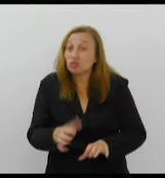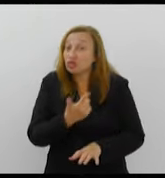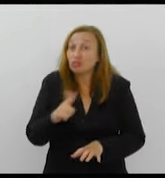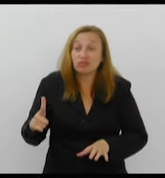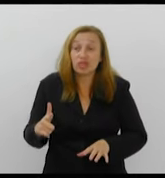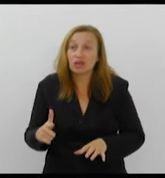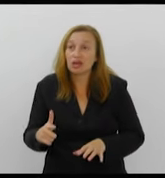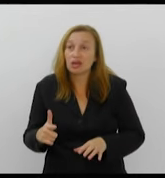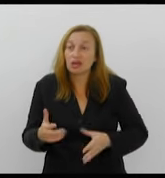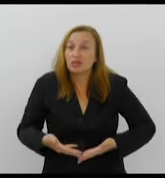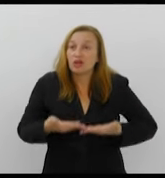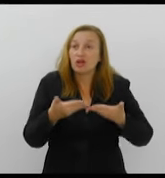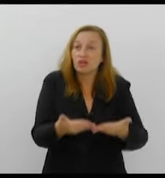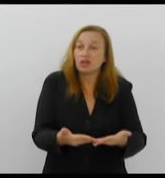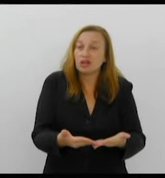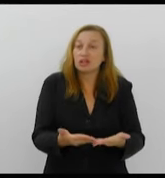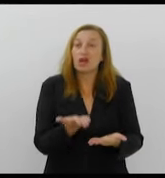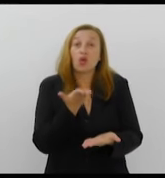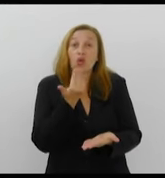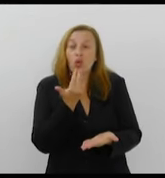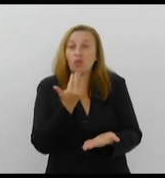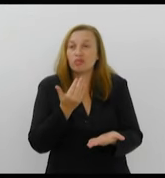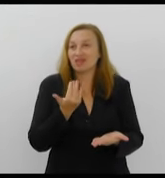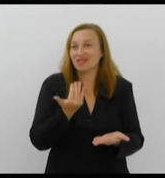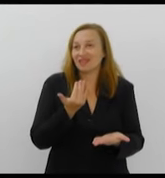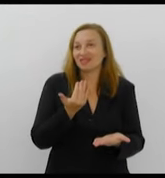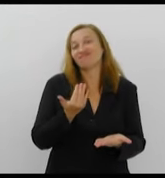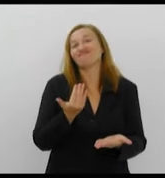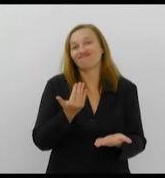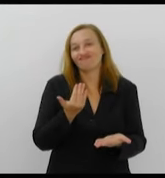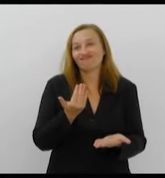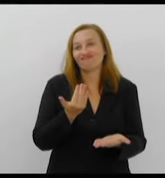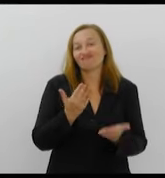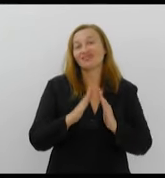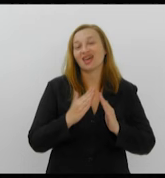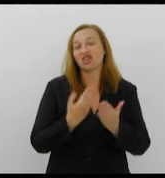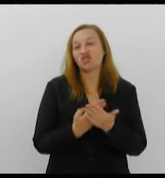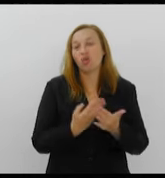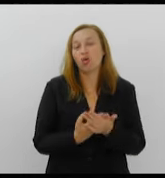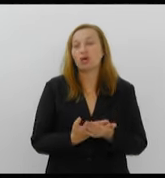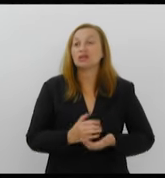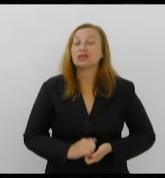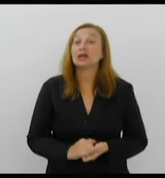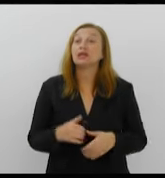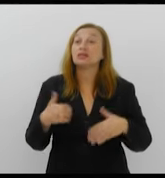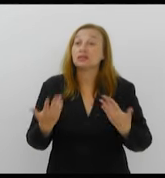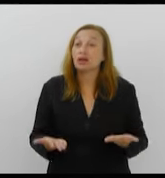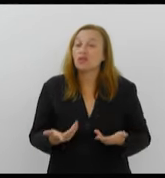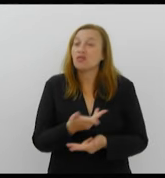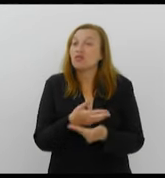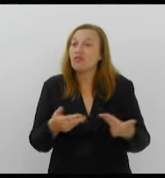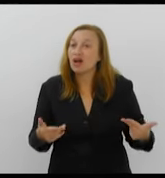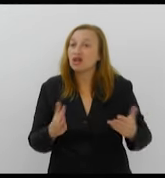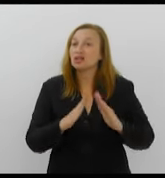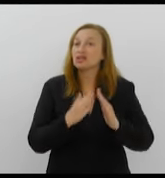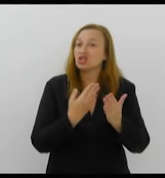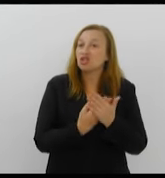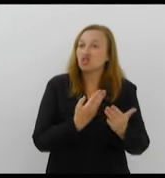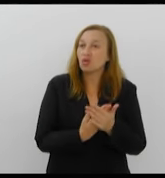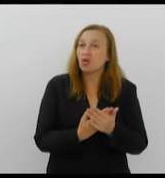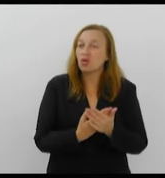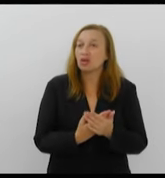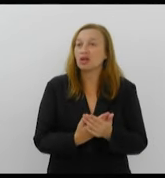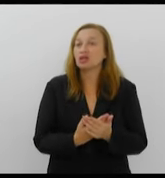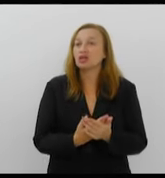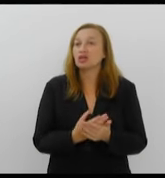fornecerem o item básico nas escolas, que é o quê? A alimentação. Desde então, muitas dessas escolas vêm funcionando